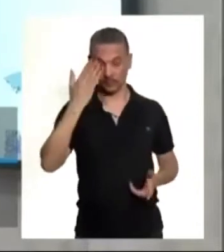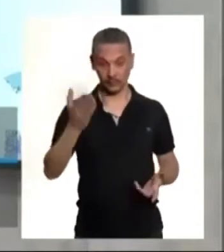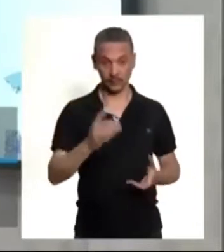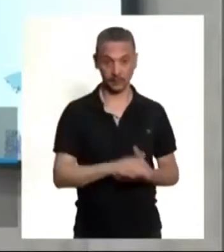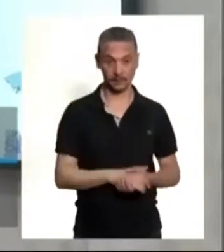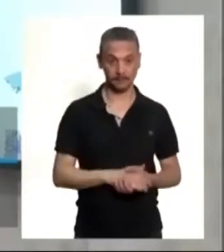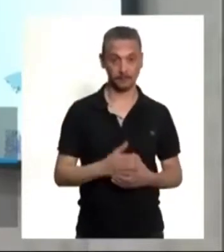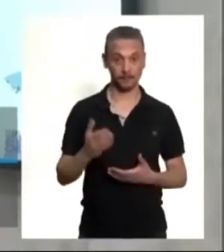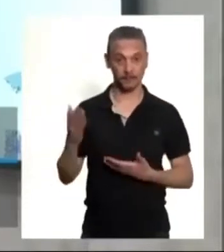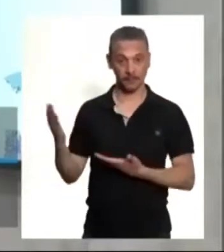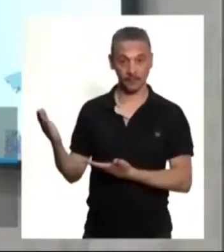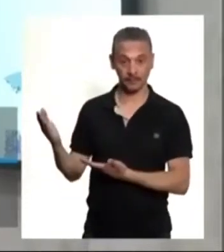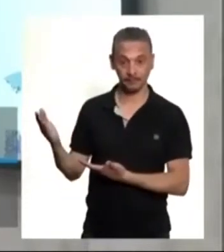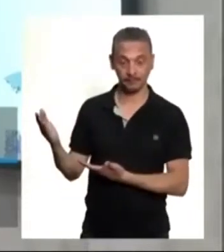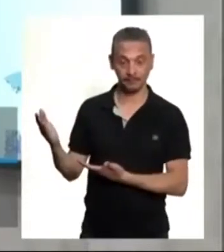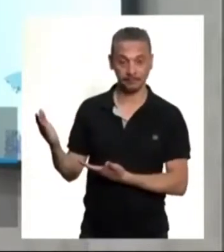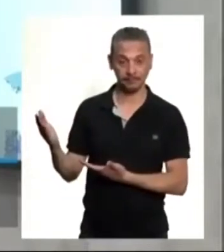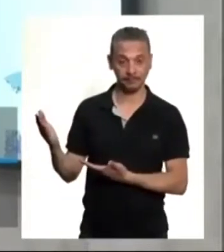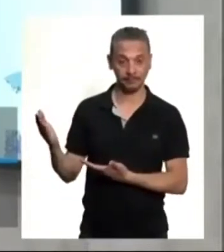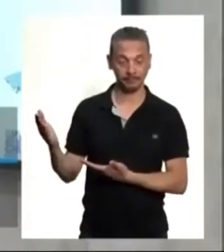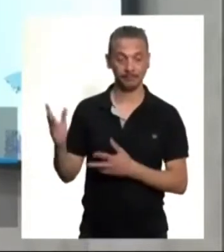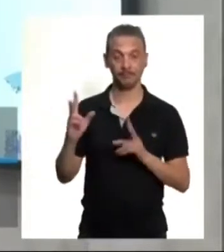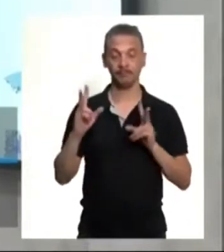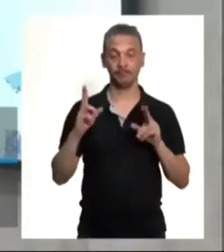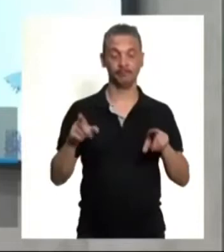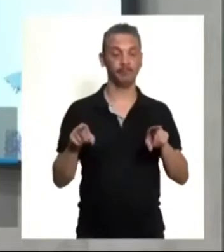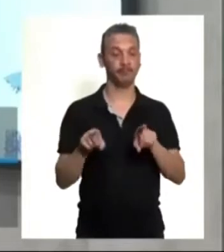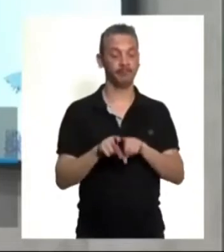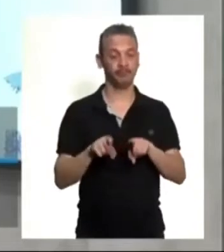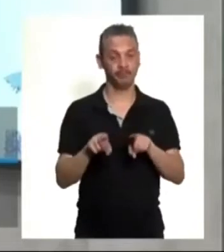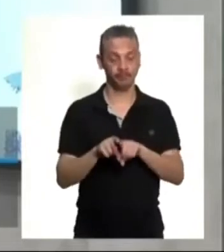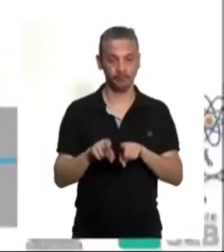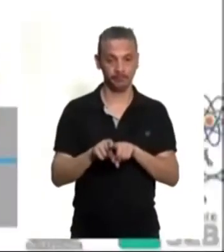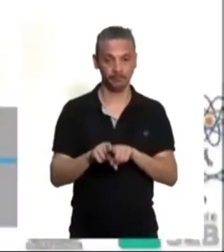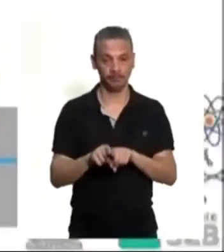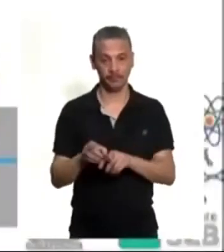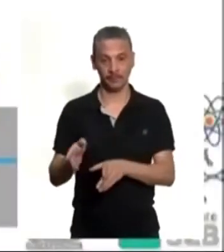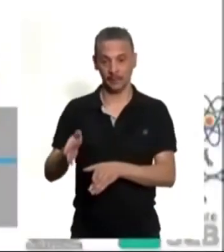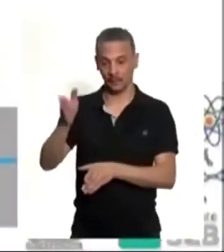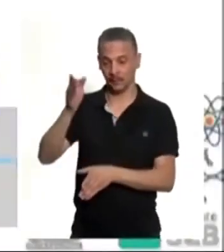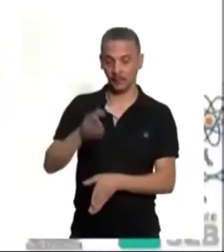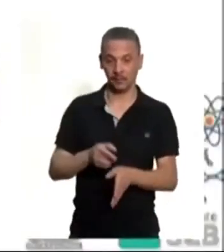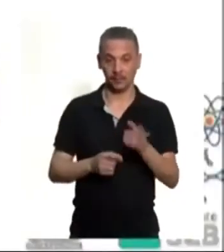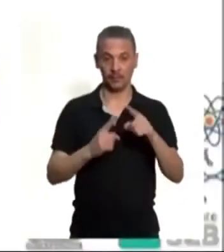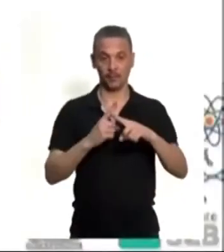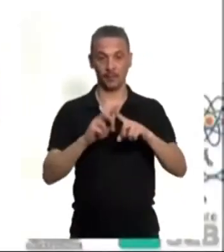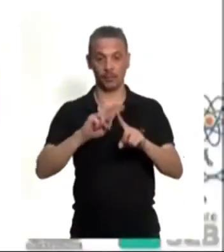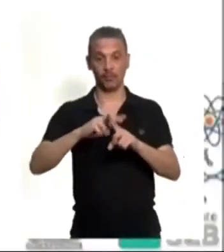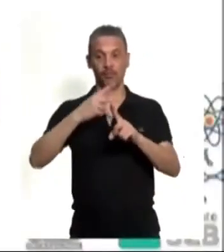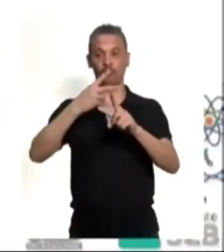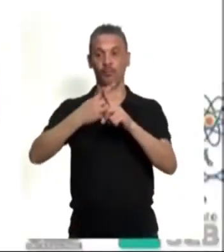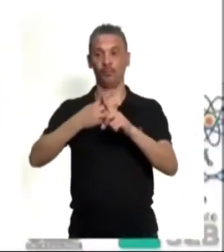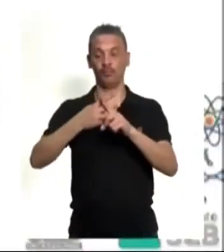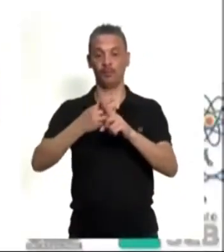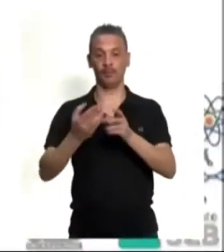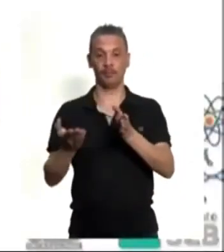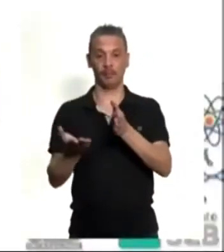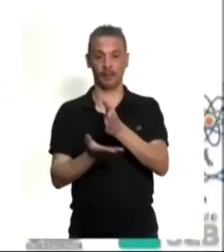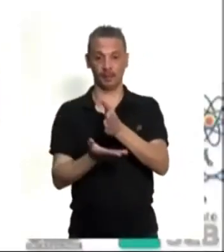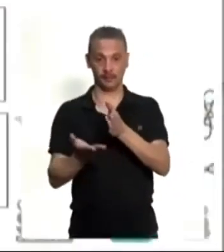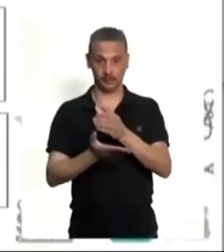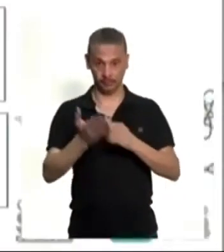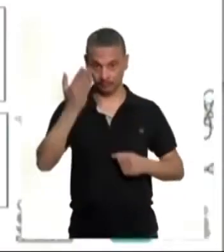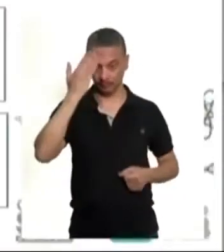a área total, observe o que eu escrevi. Vai ser a área lateral mais 2 vezes a área da base. Tudo bem? Estou sendo